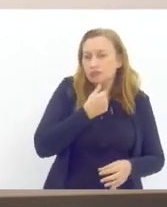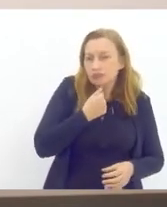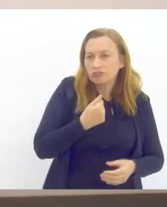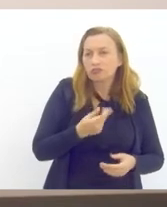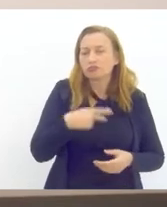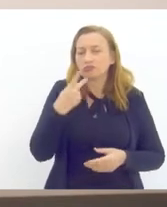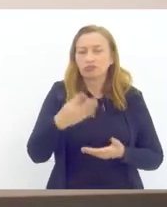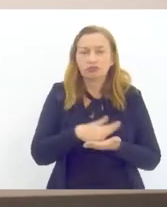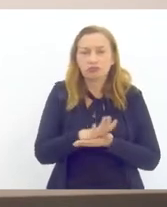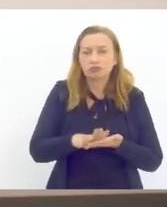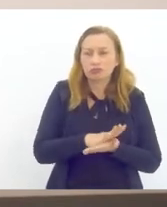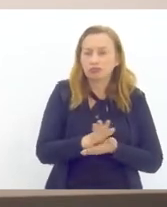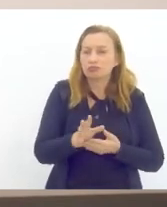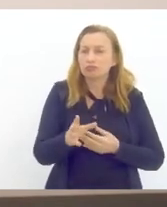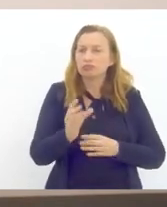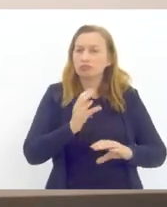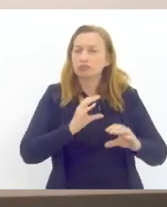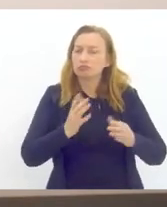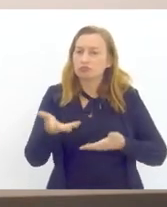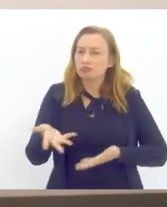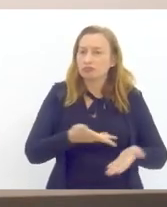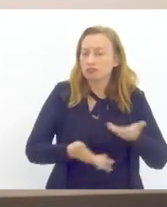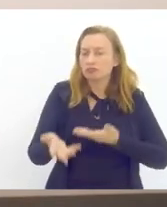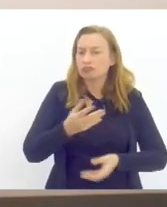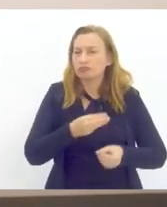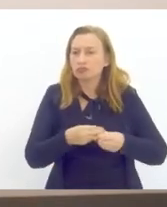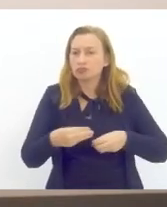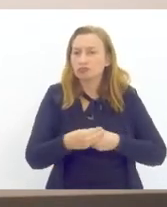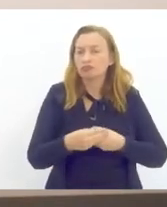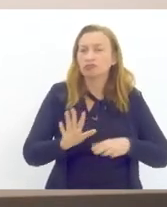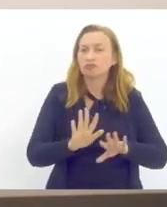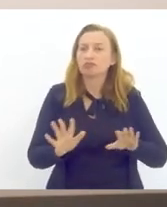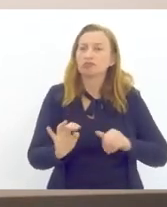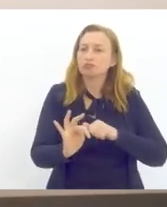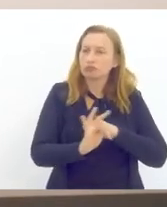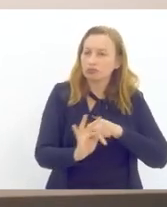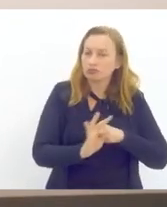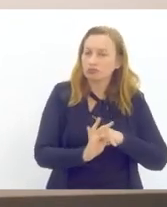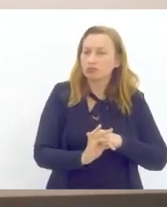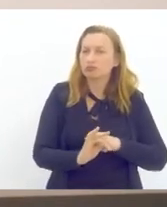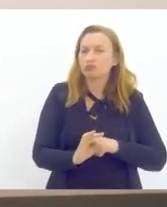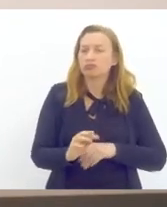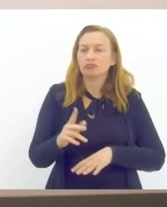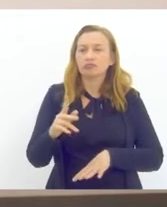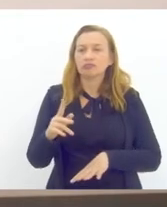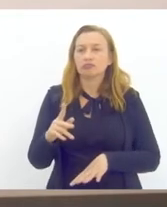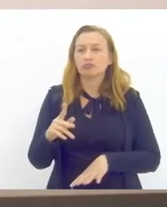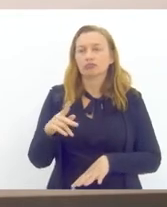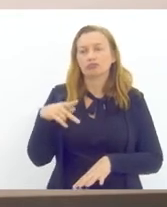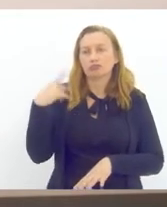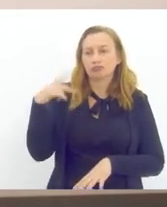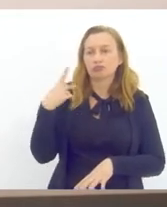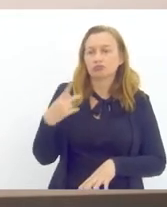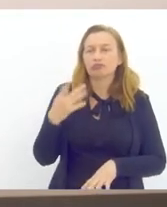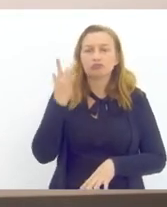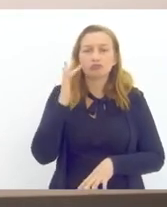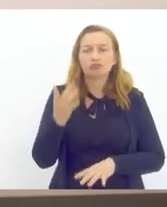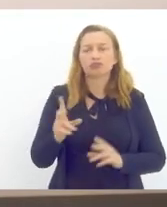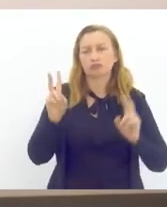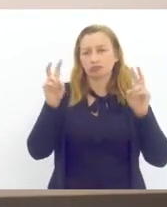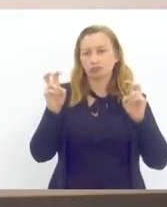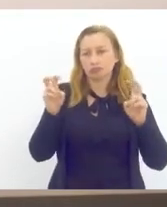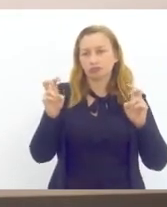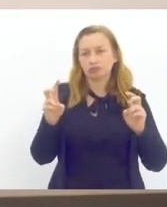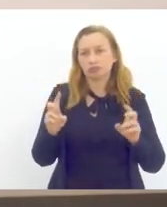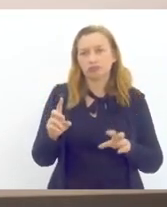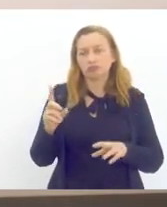com os municípios, mas, ainda assim, eu quero dizer que, do ponto de vista da técnica legislativa, eu acho que esse tema polui a